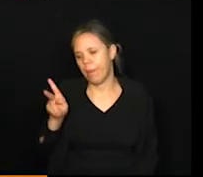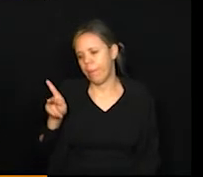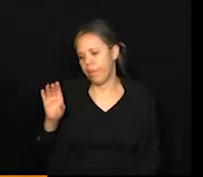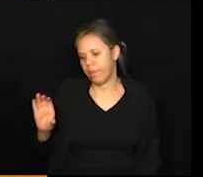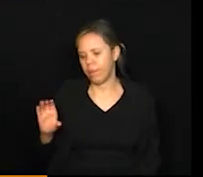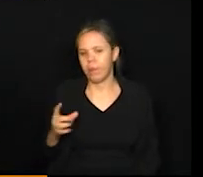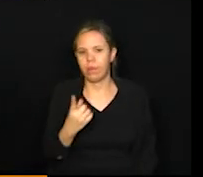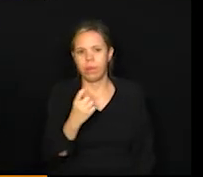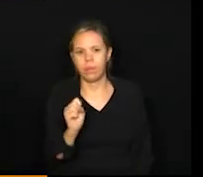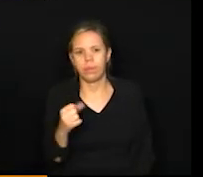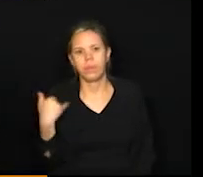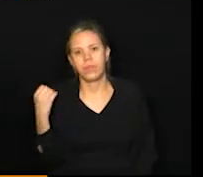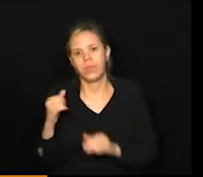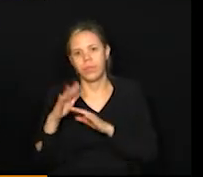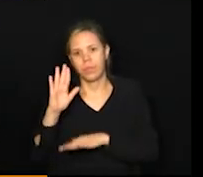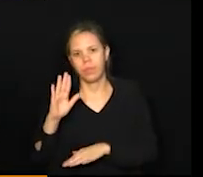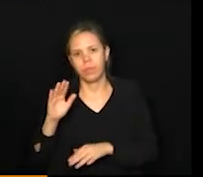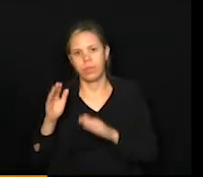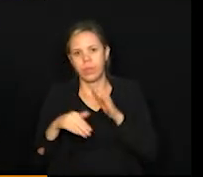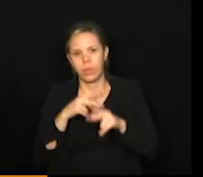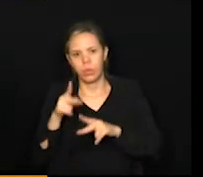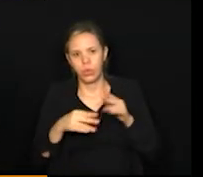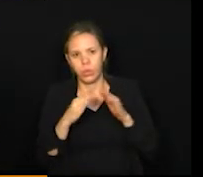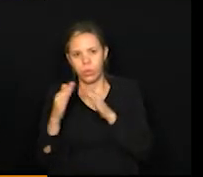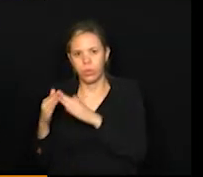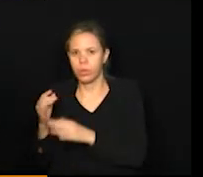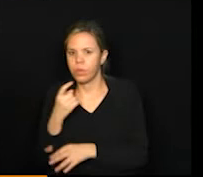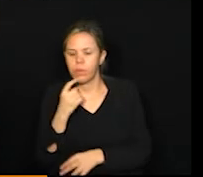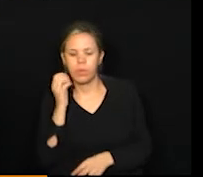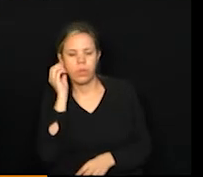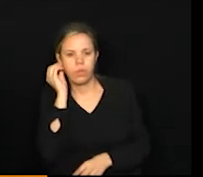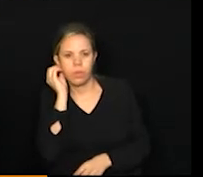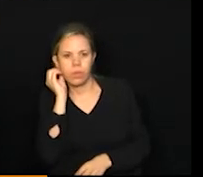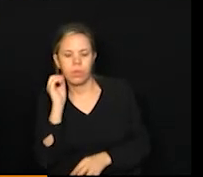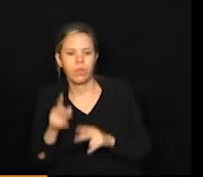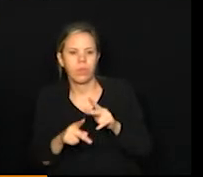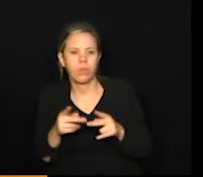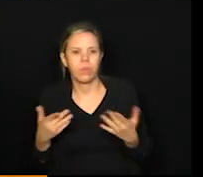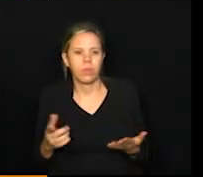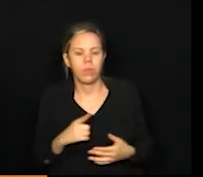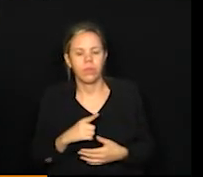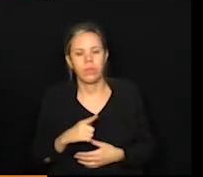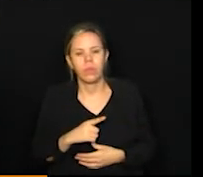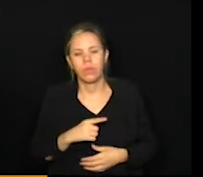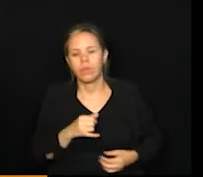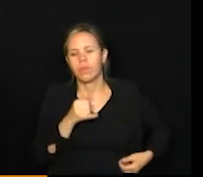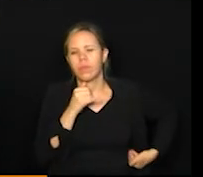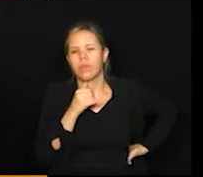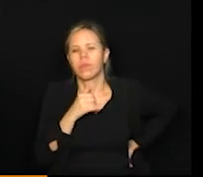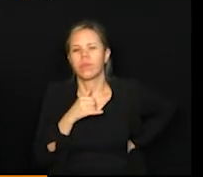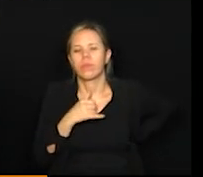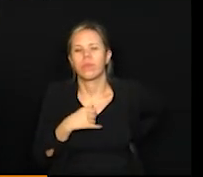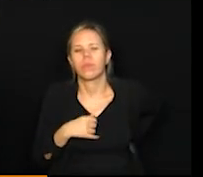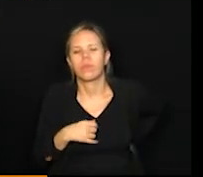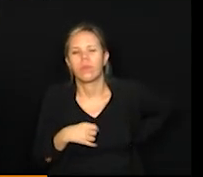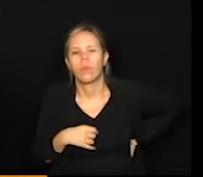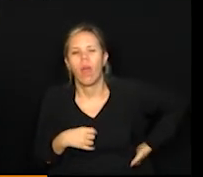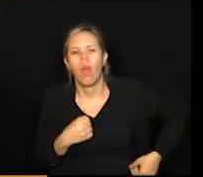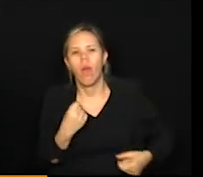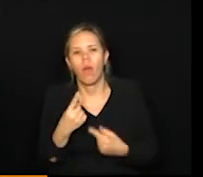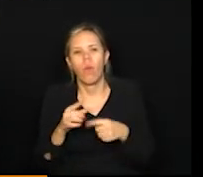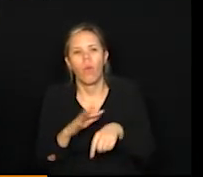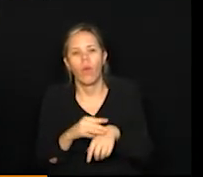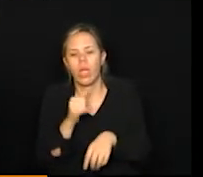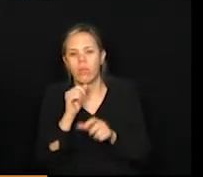com 18 anos ou mais, moradores de Campinas. Pessoas, agora a gente tem aquela questão das comorbidades que foram,